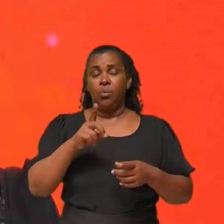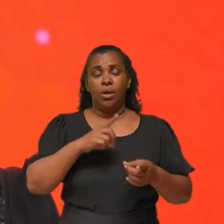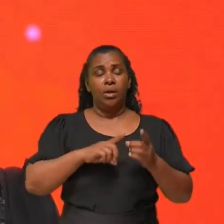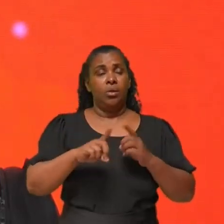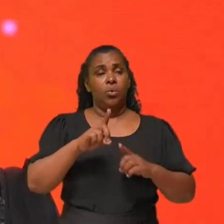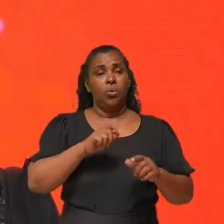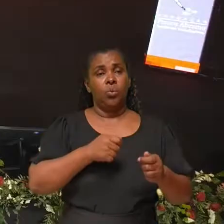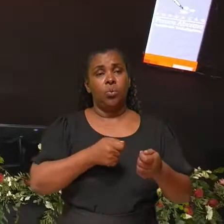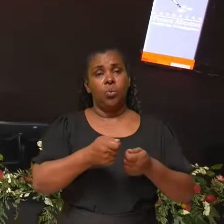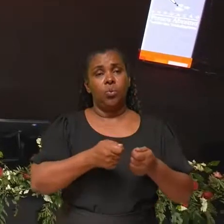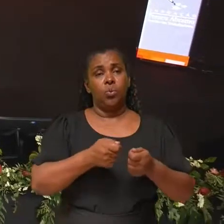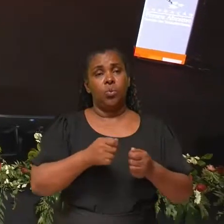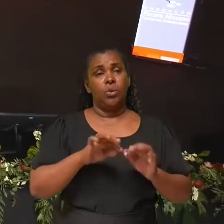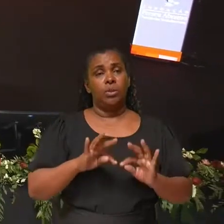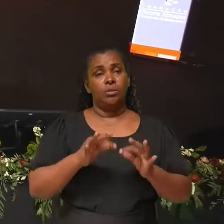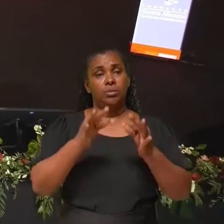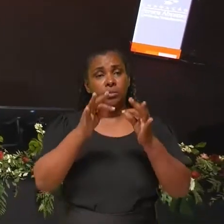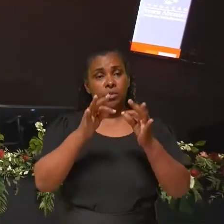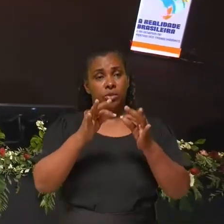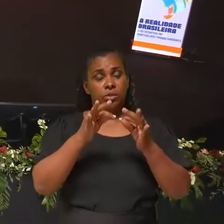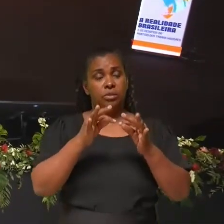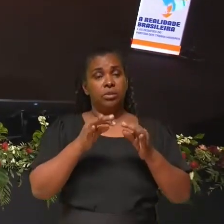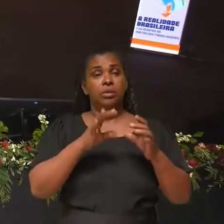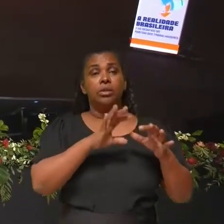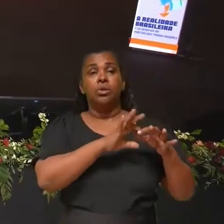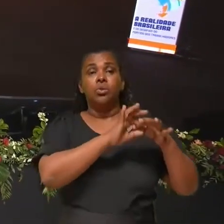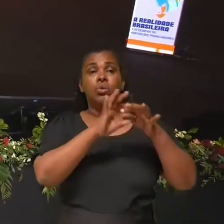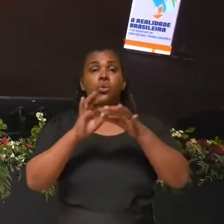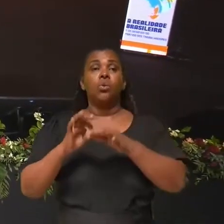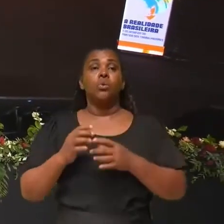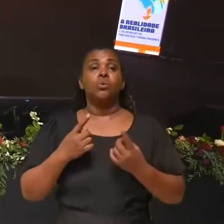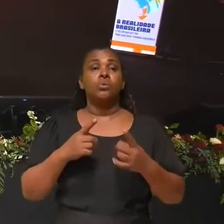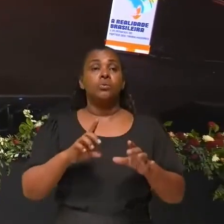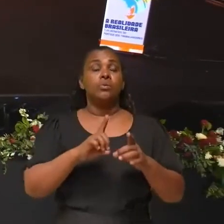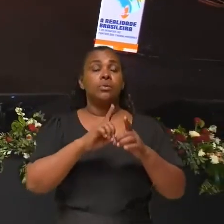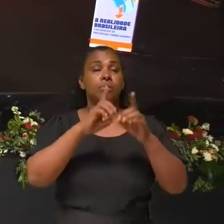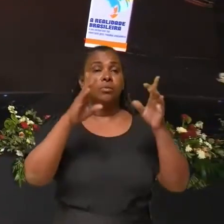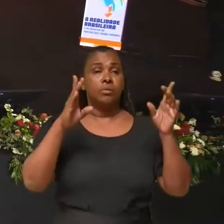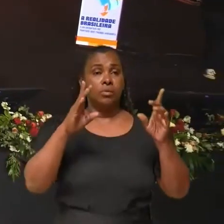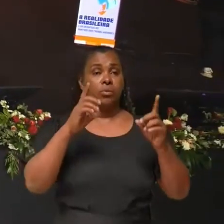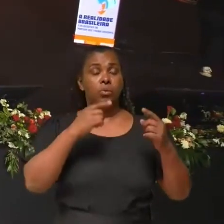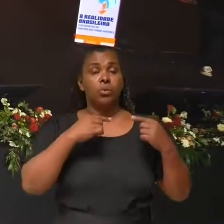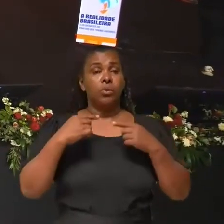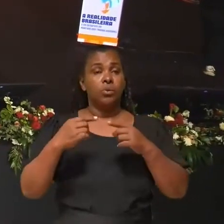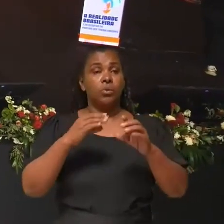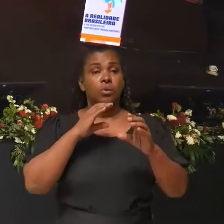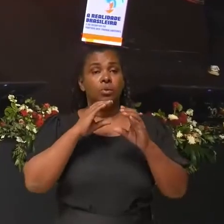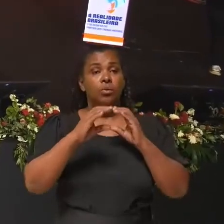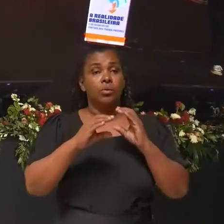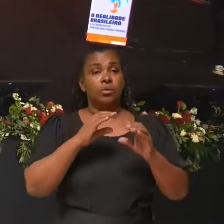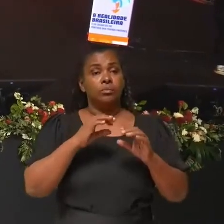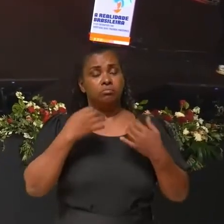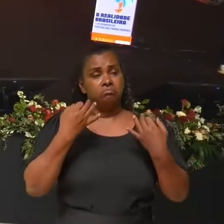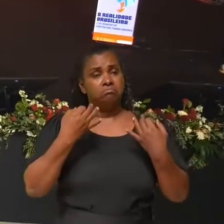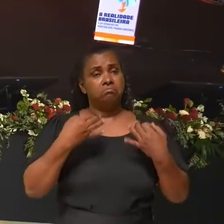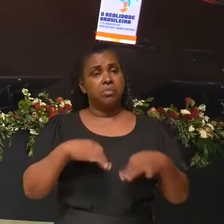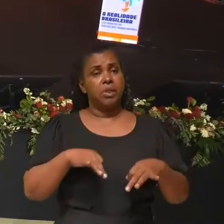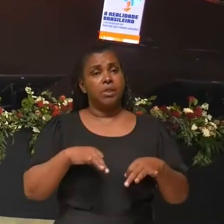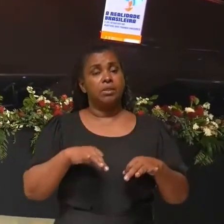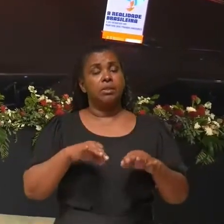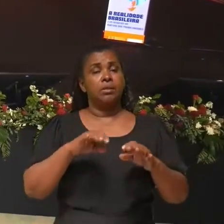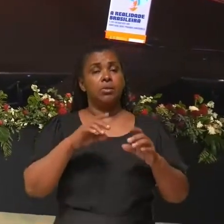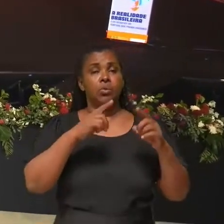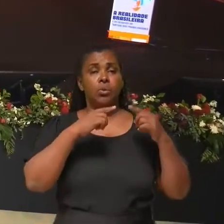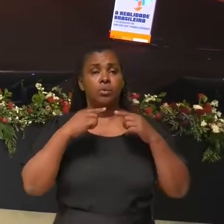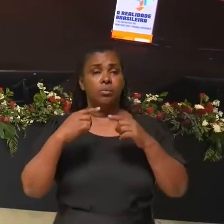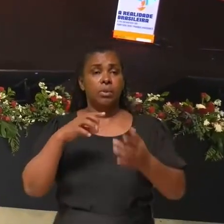com a democracia, portanto, o debate da comunicação, obviamente, é um debate que está na centralidade. Então,